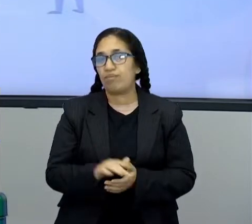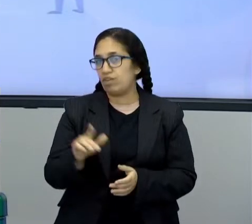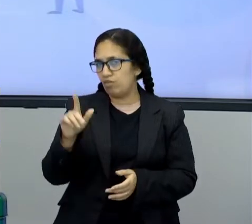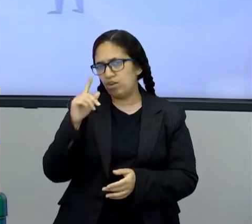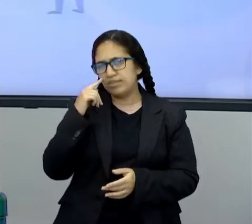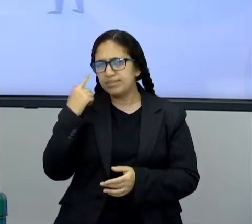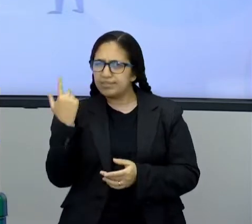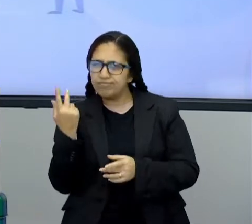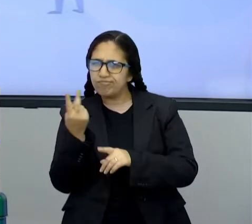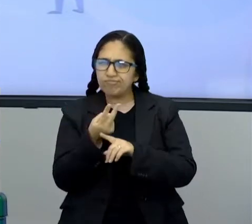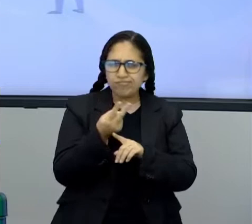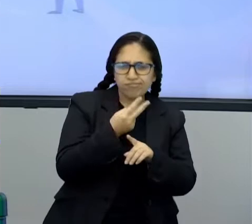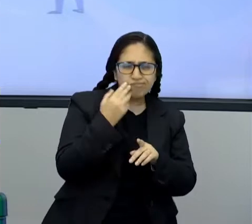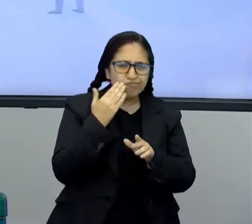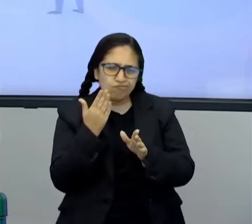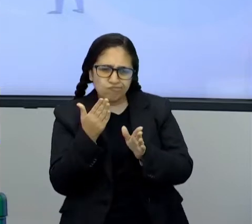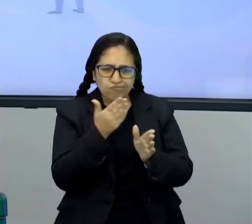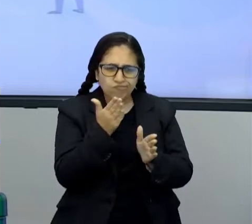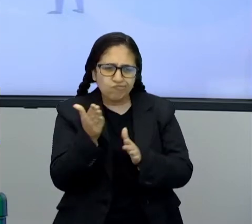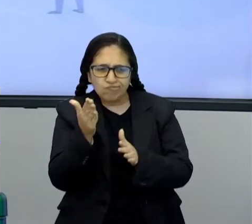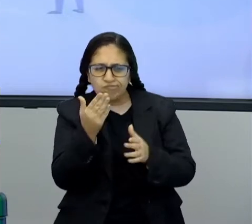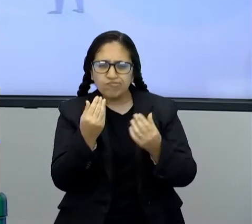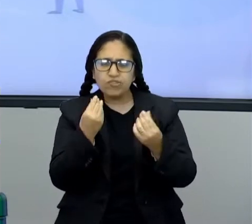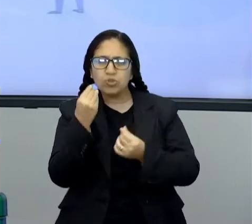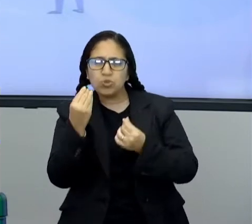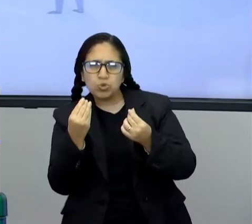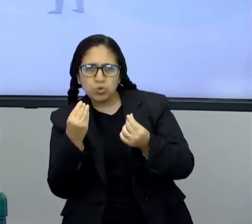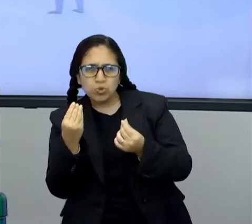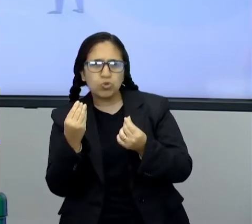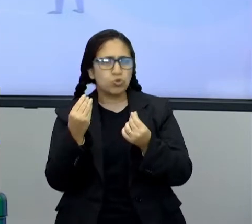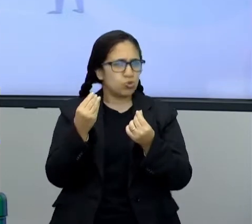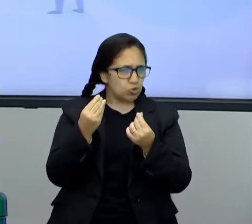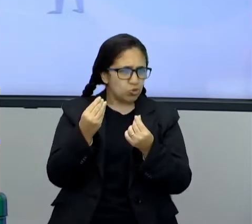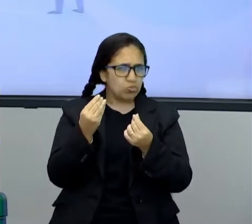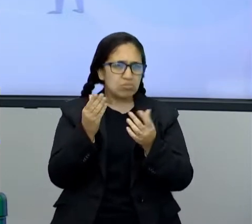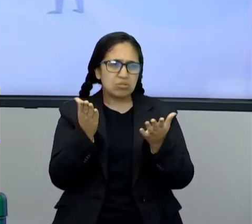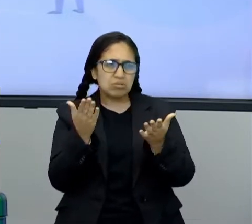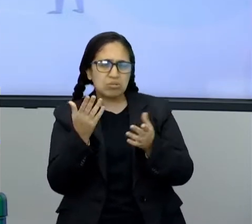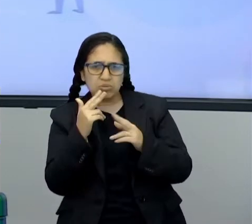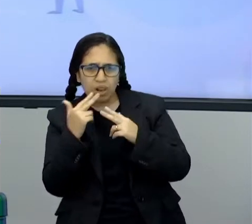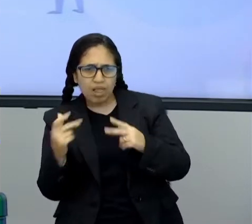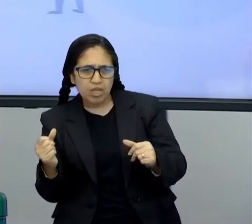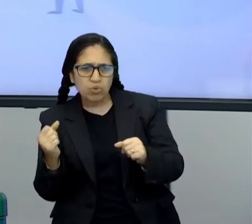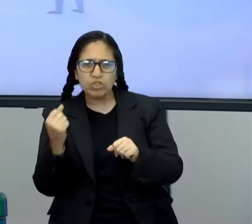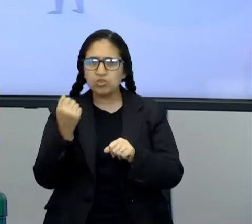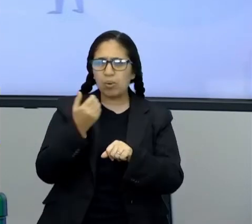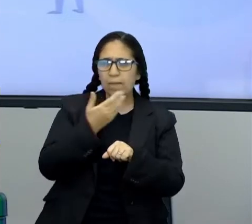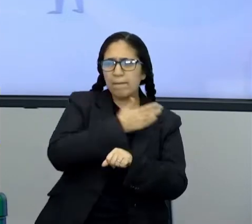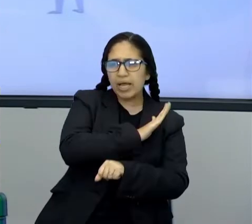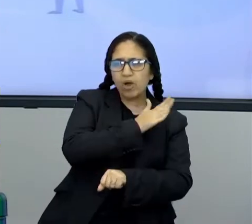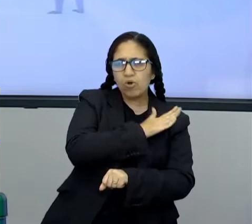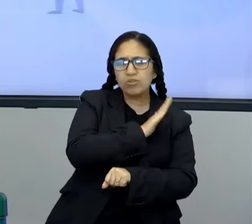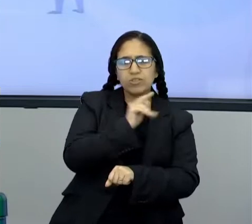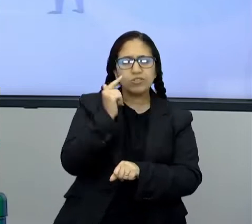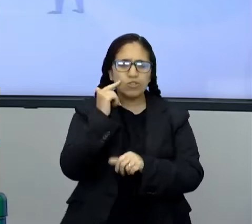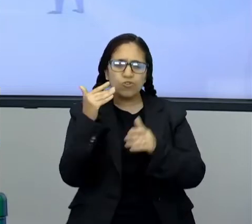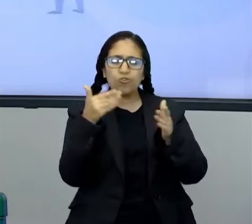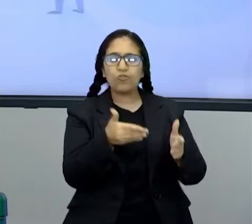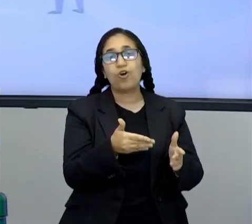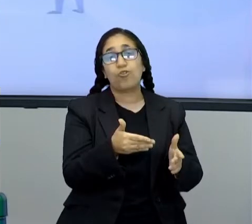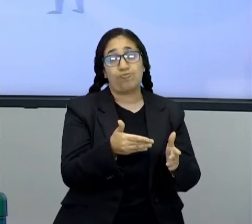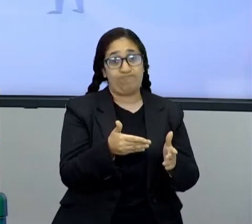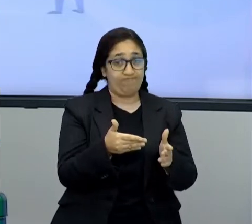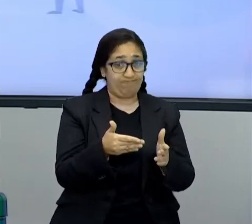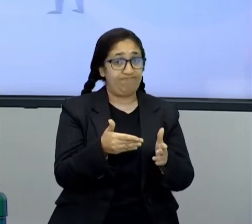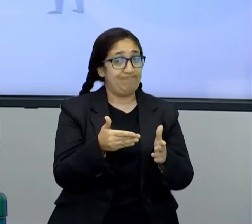ter que procurar aí um caminho, né? Qual parte ali do preconceito linguístico vocês focarão, tá? Então,